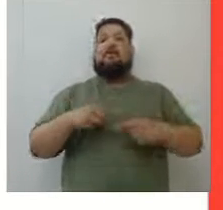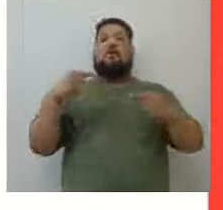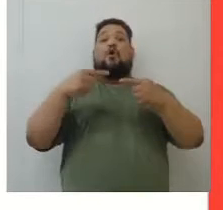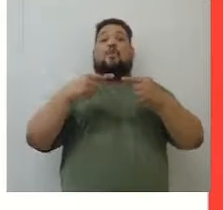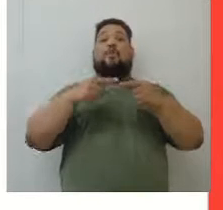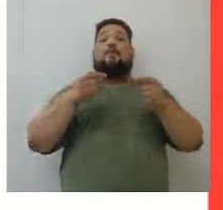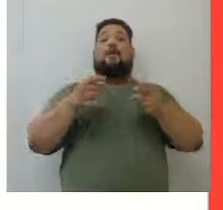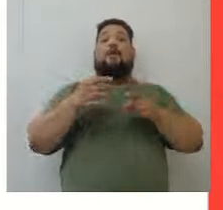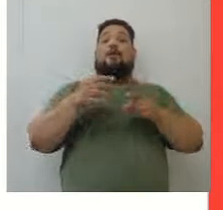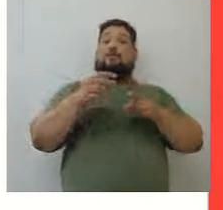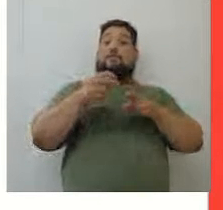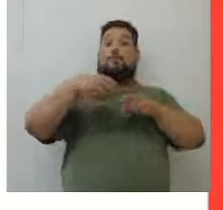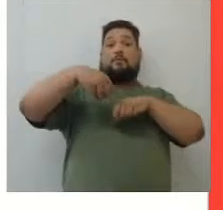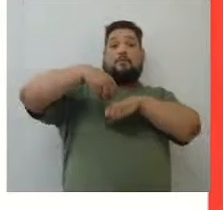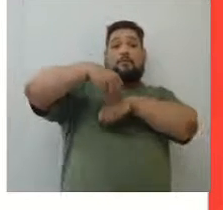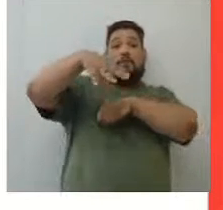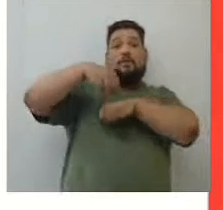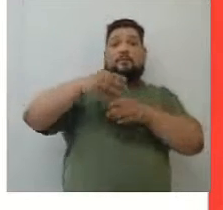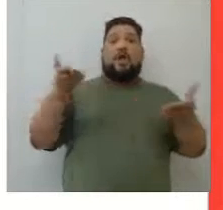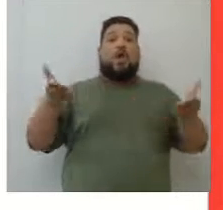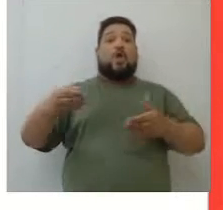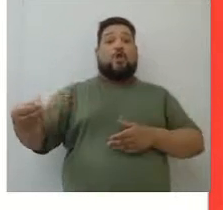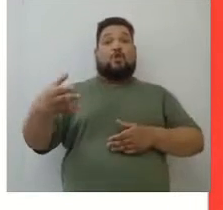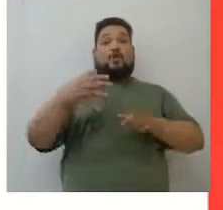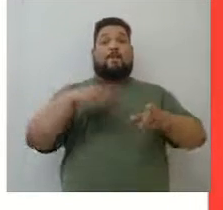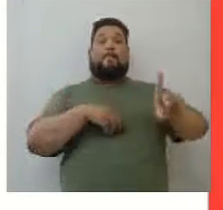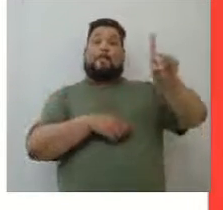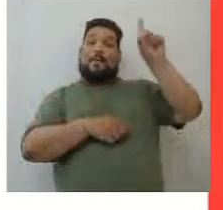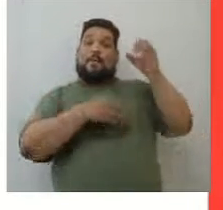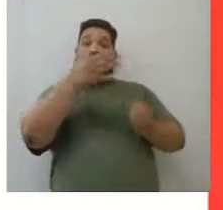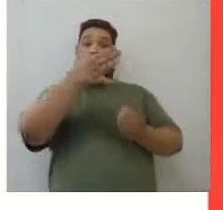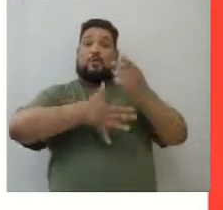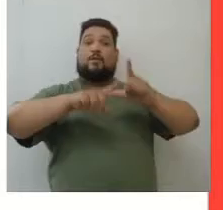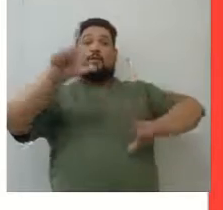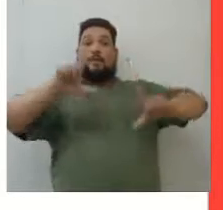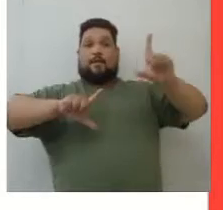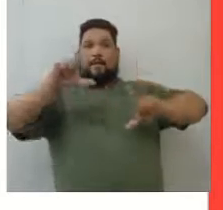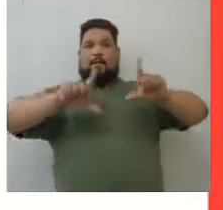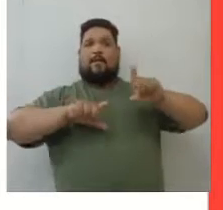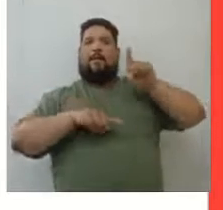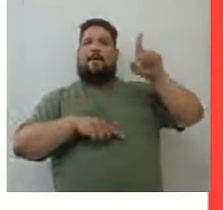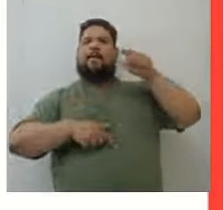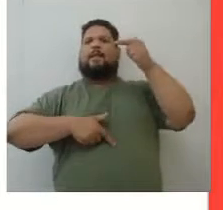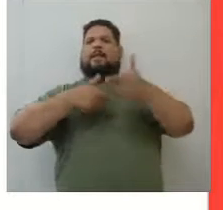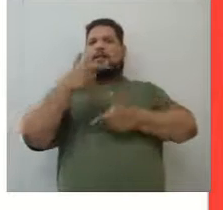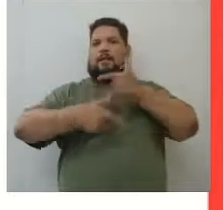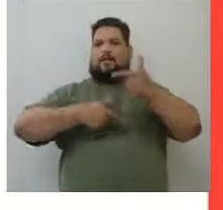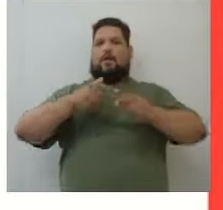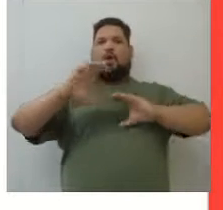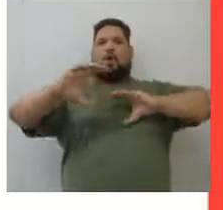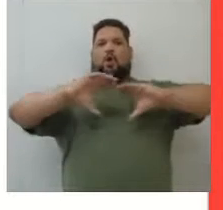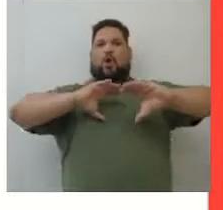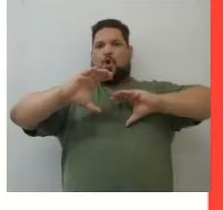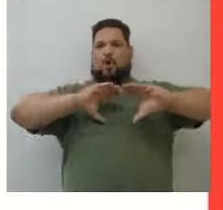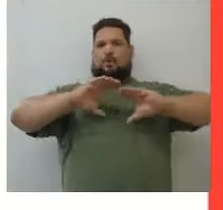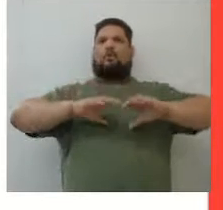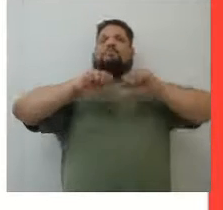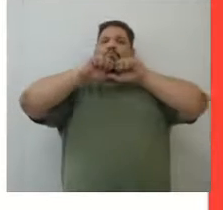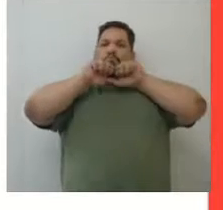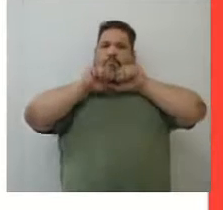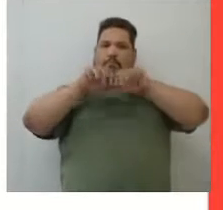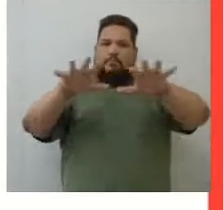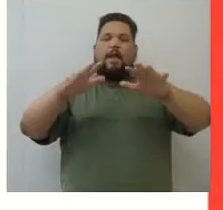mais atual. Mas, no surgimento da televisão, a gente vai ver que a televisão funcionava como um meio de disseminação